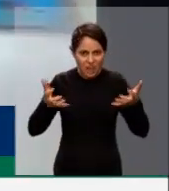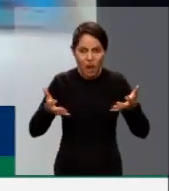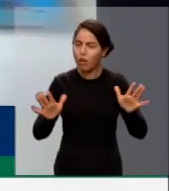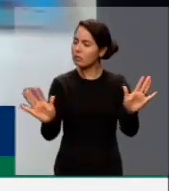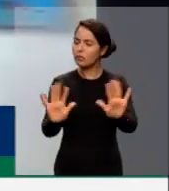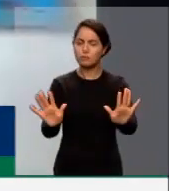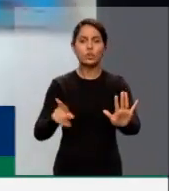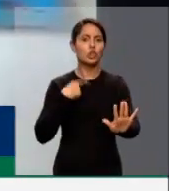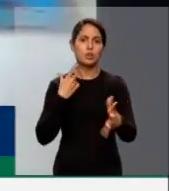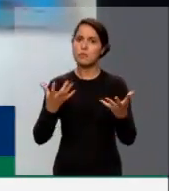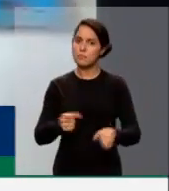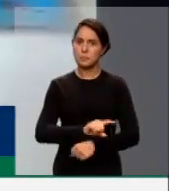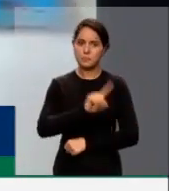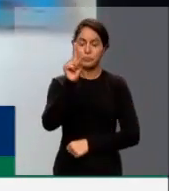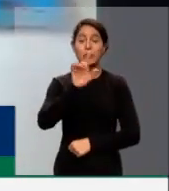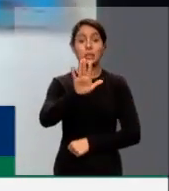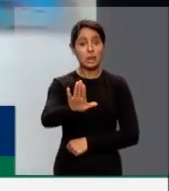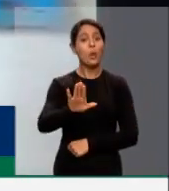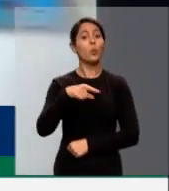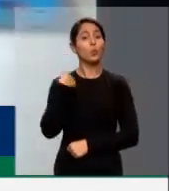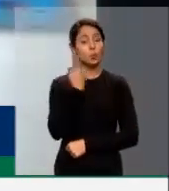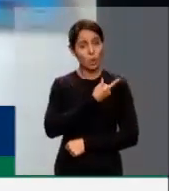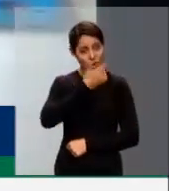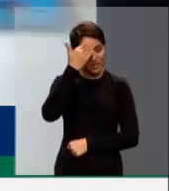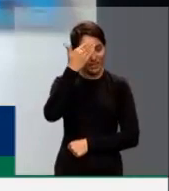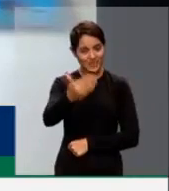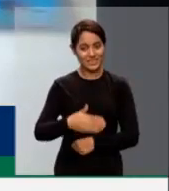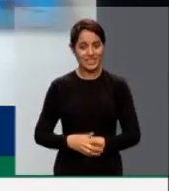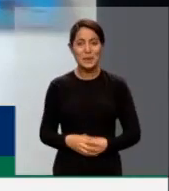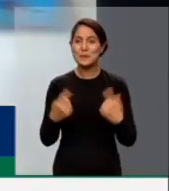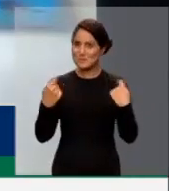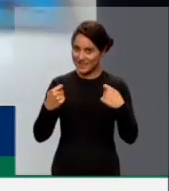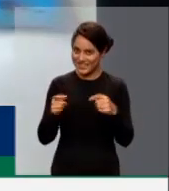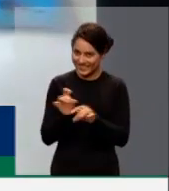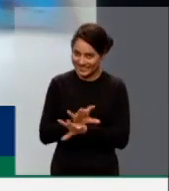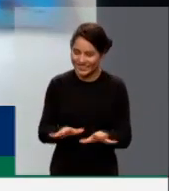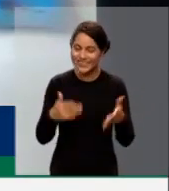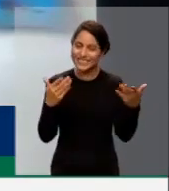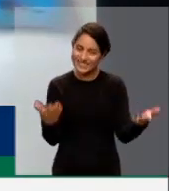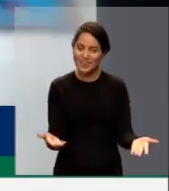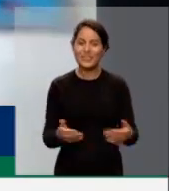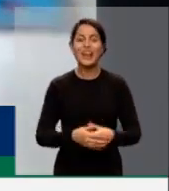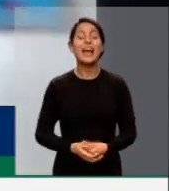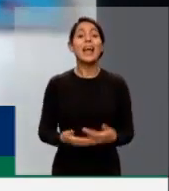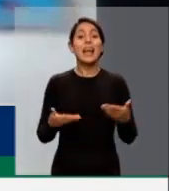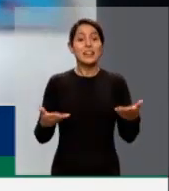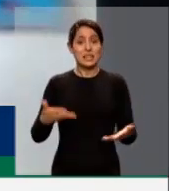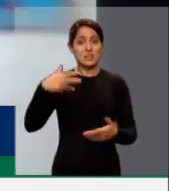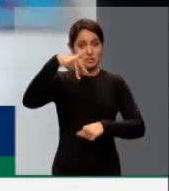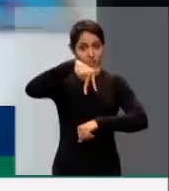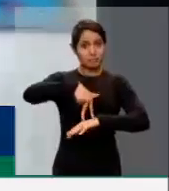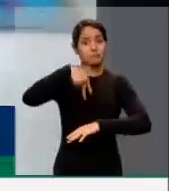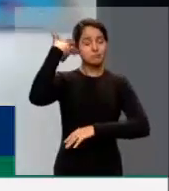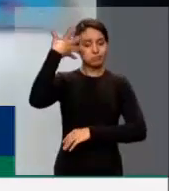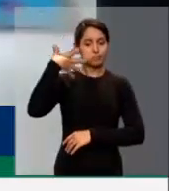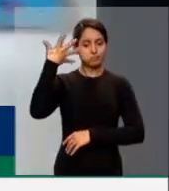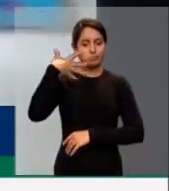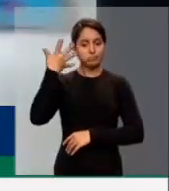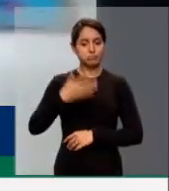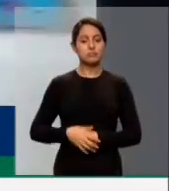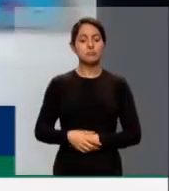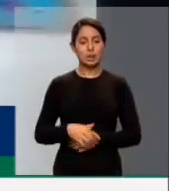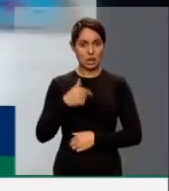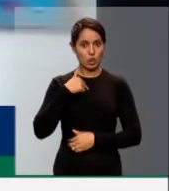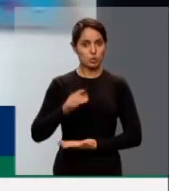Então, agradecer aqui, estão dizendo aqui que eu tenho que concluir, mas falar desse local, né, de Conselheira Nacional de